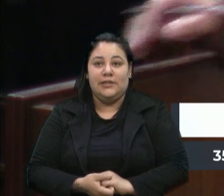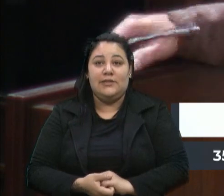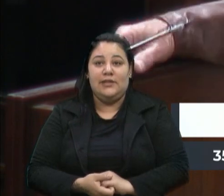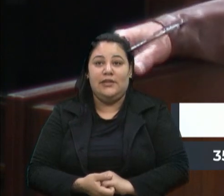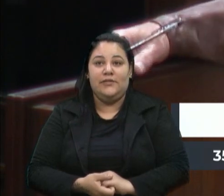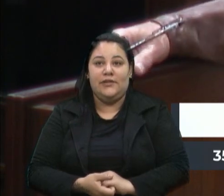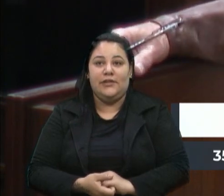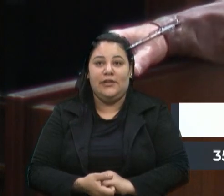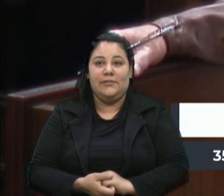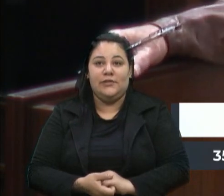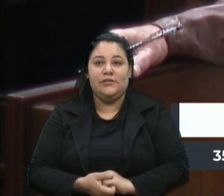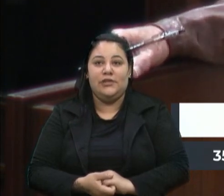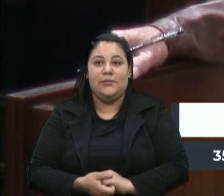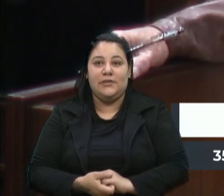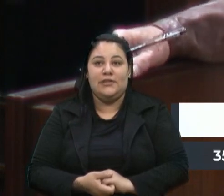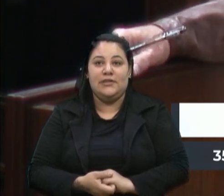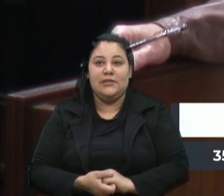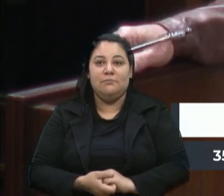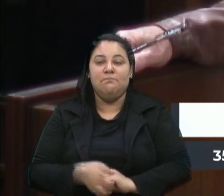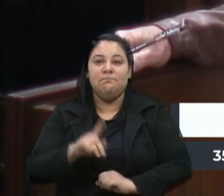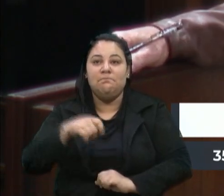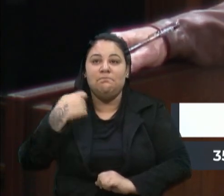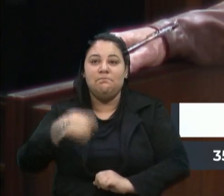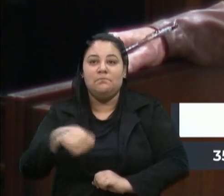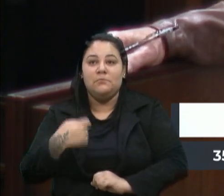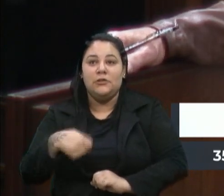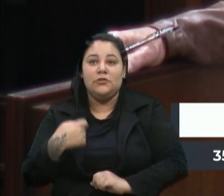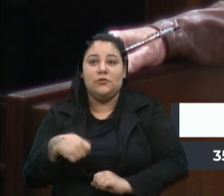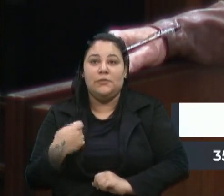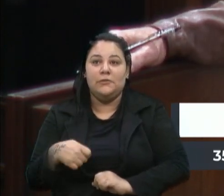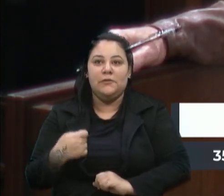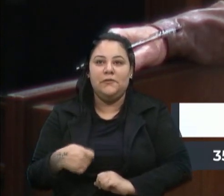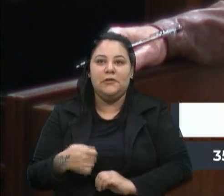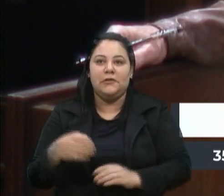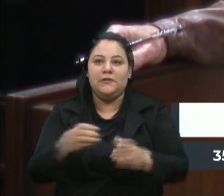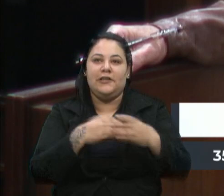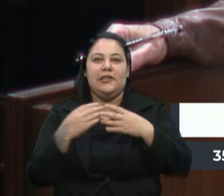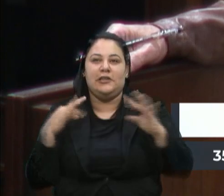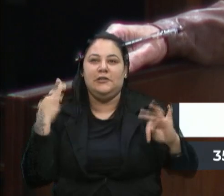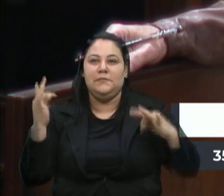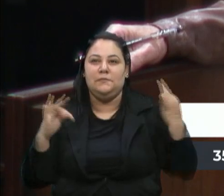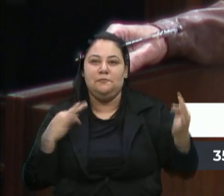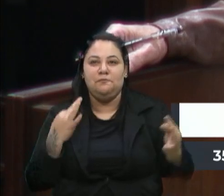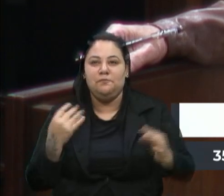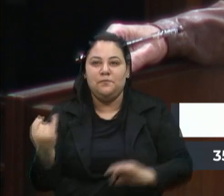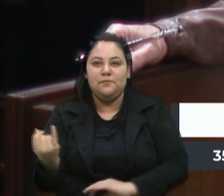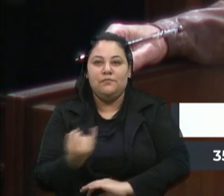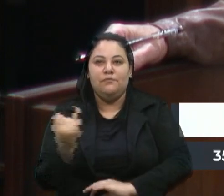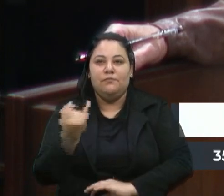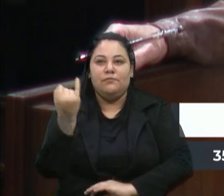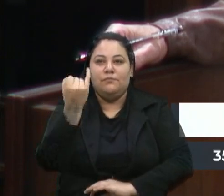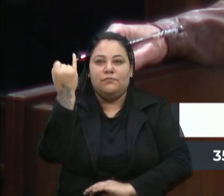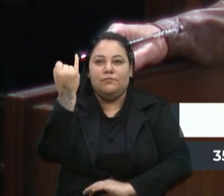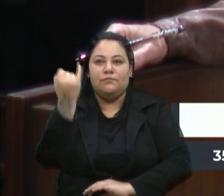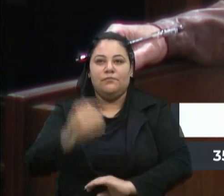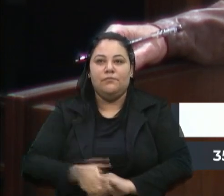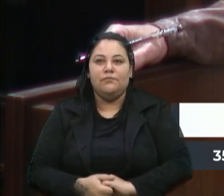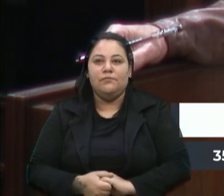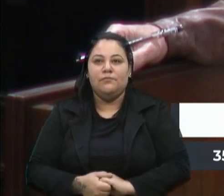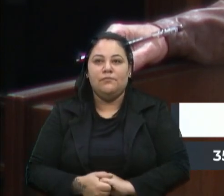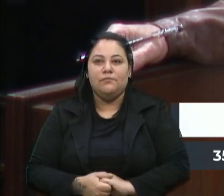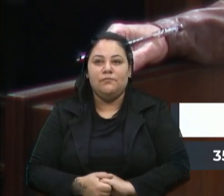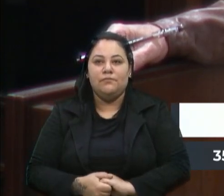para que nossa cidade seja mais atrativa para os turistas. É de suma importância que exista esta virada de